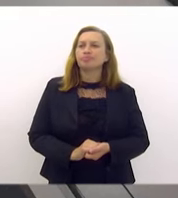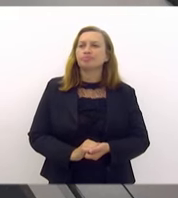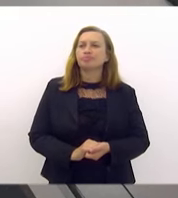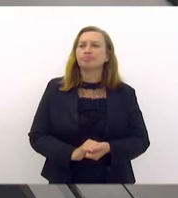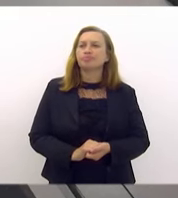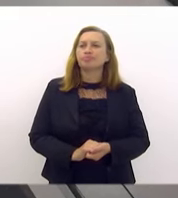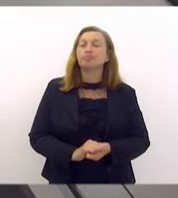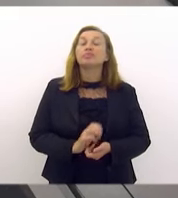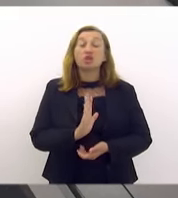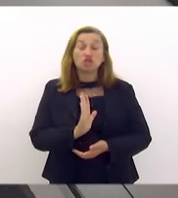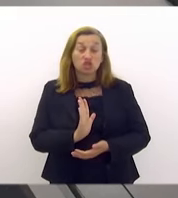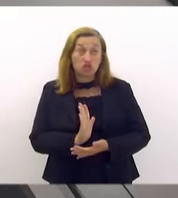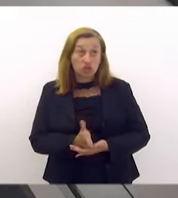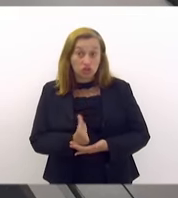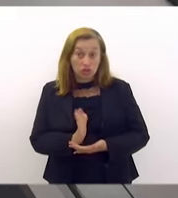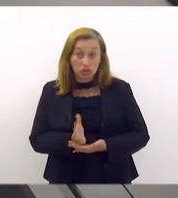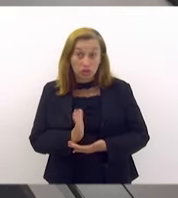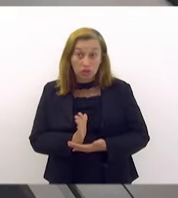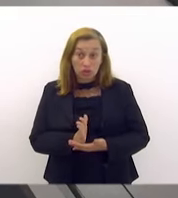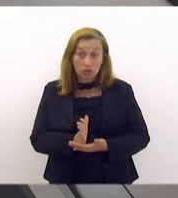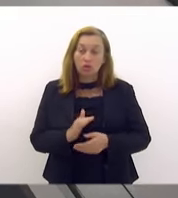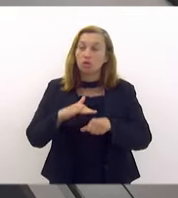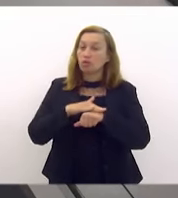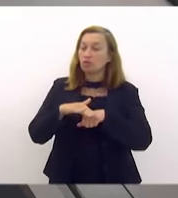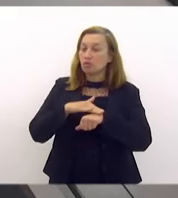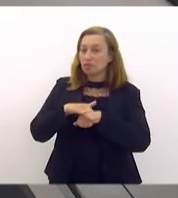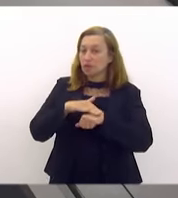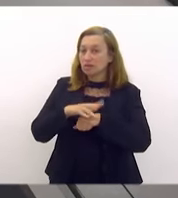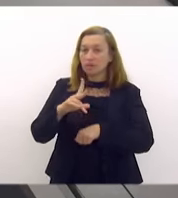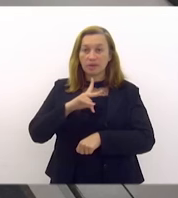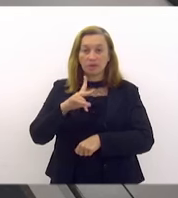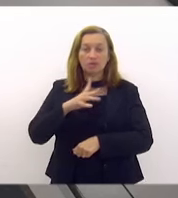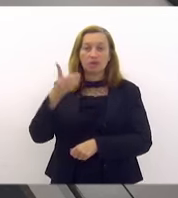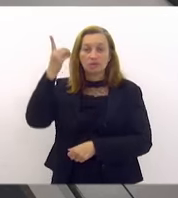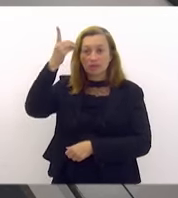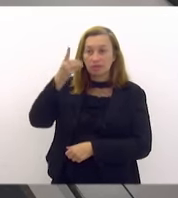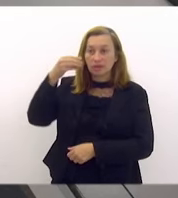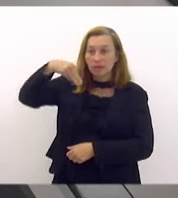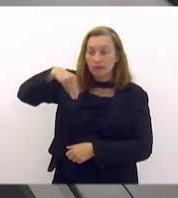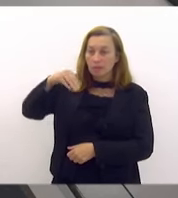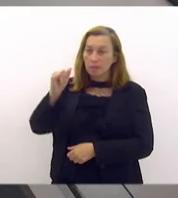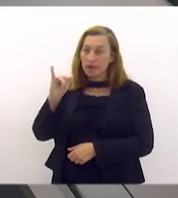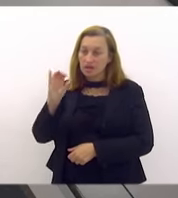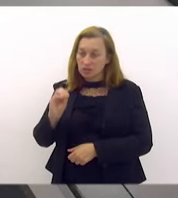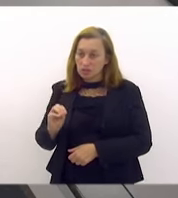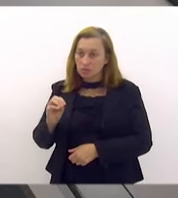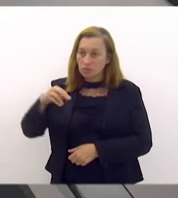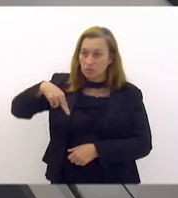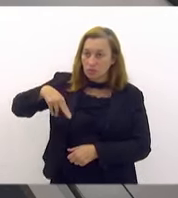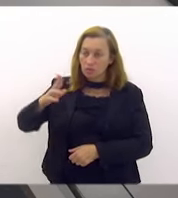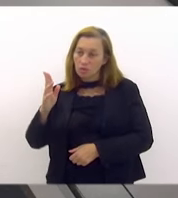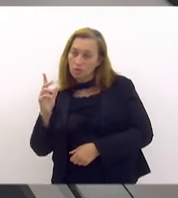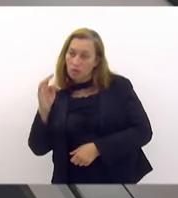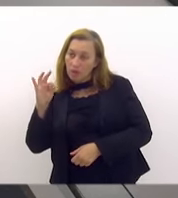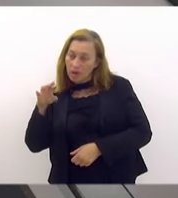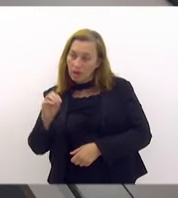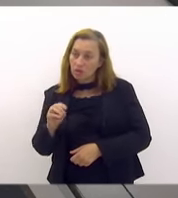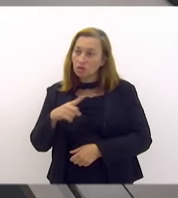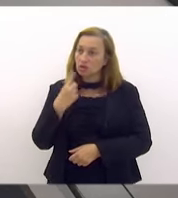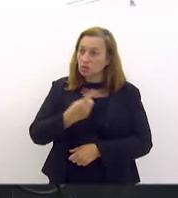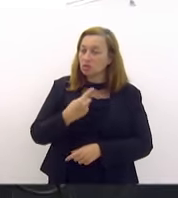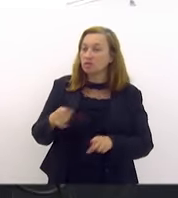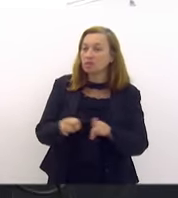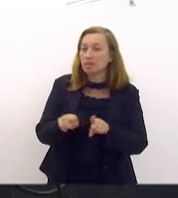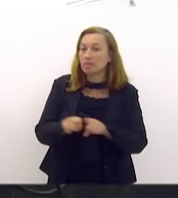até fiz uma uma conversa informal com o deputado que nós também contribuiremos pro